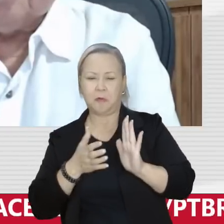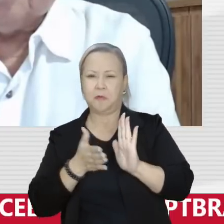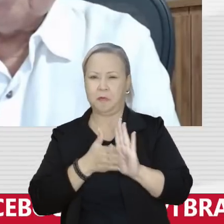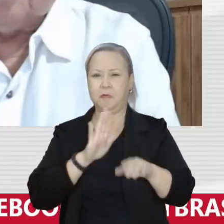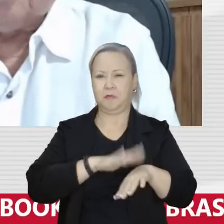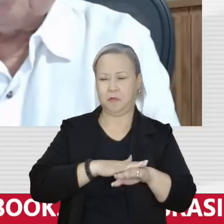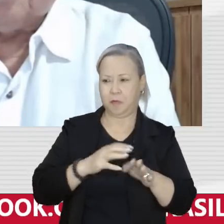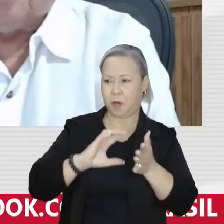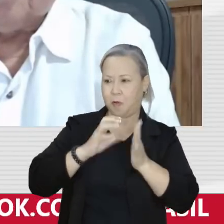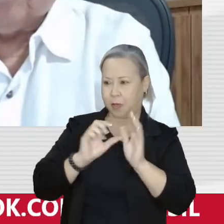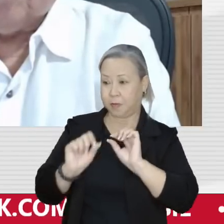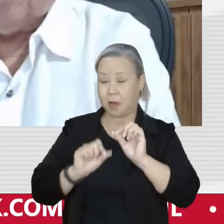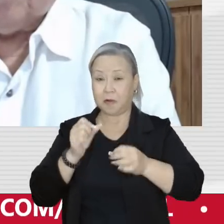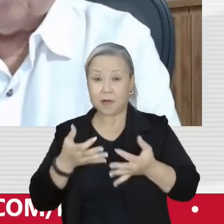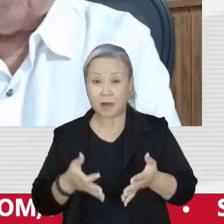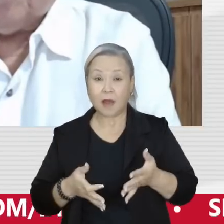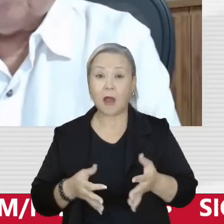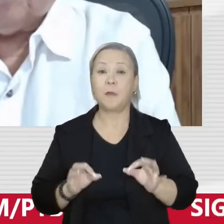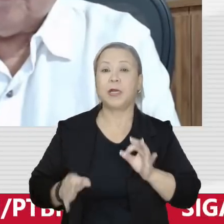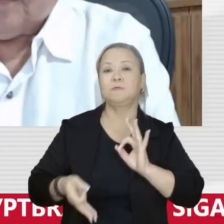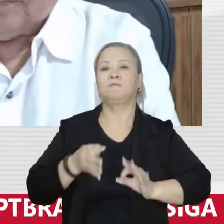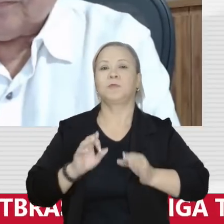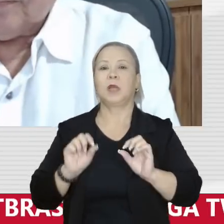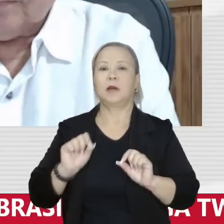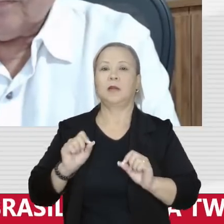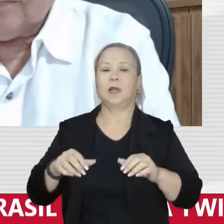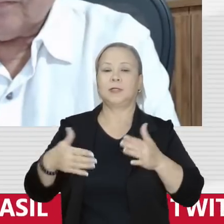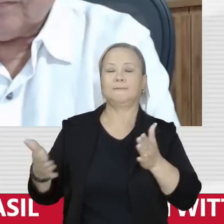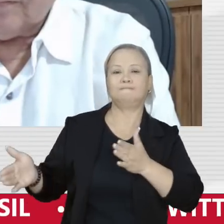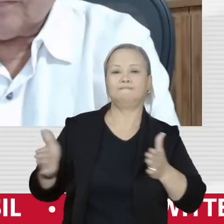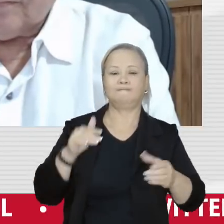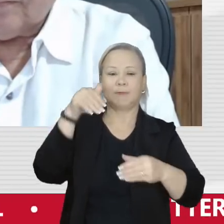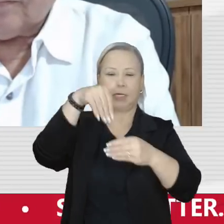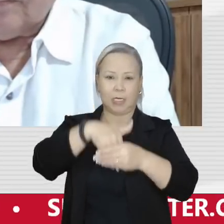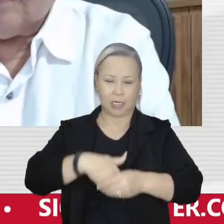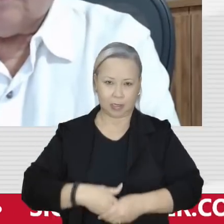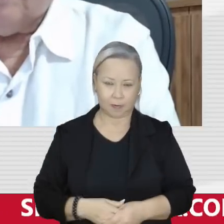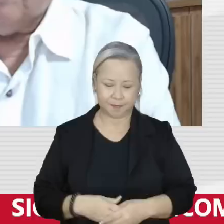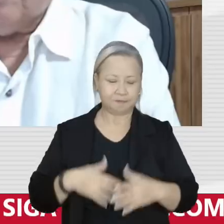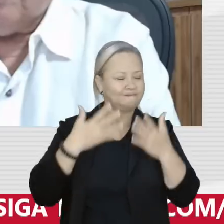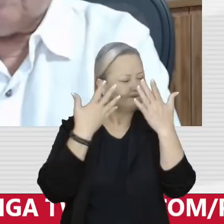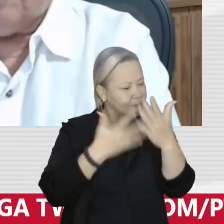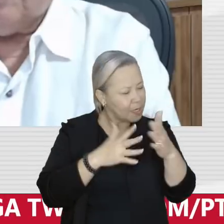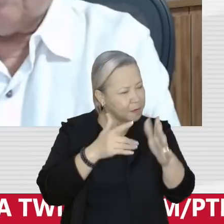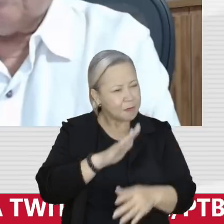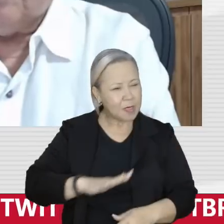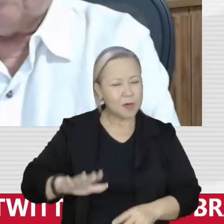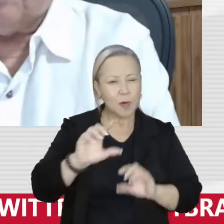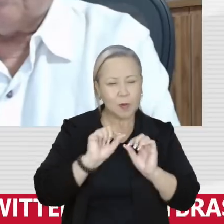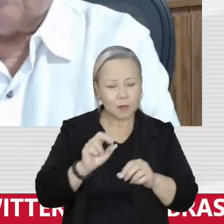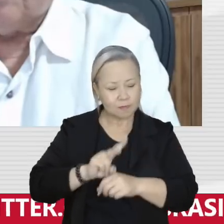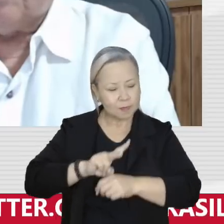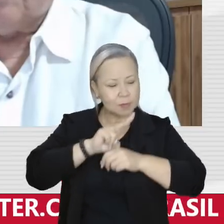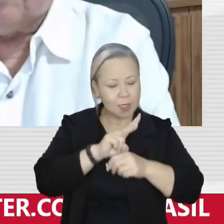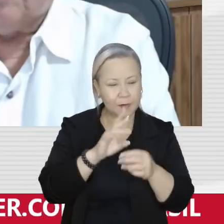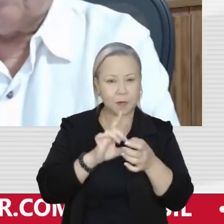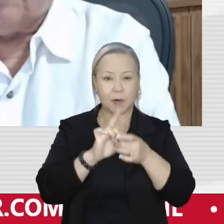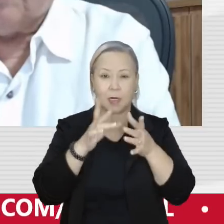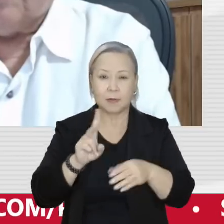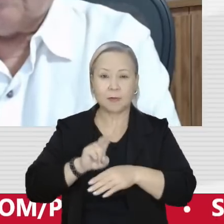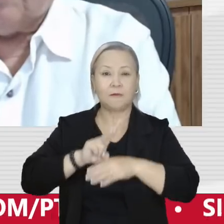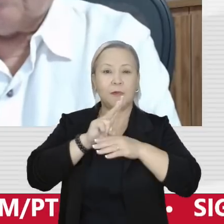jogo nesse processo eleitoral. Então, parabéns para todo mundo que não abriu mão da defesa da democracia, da defesa do nosso